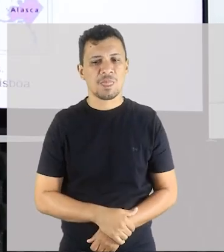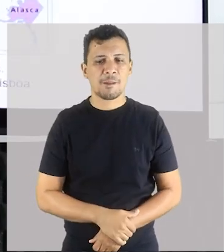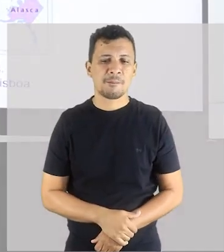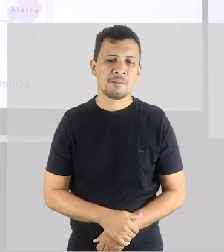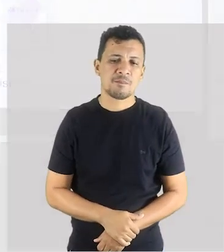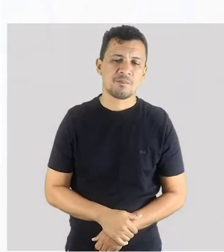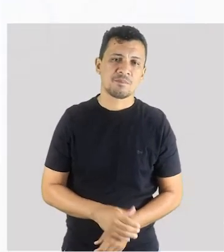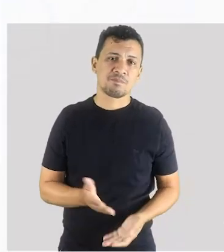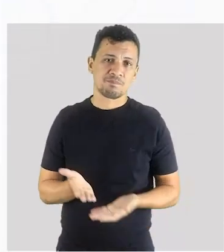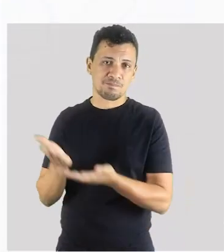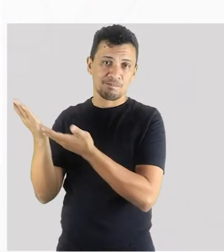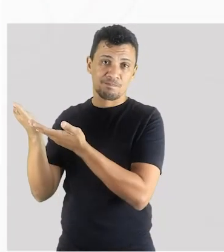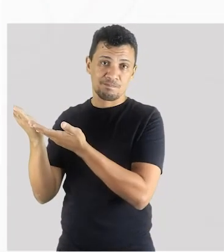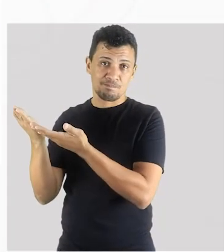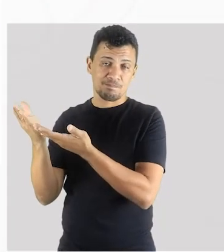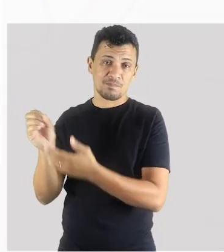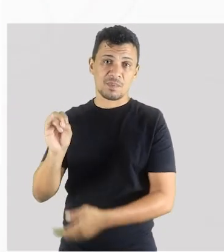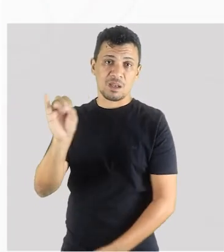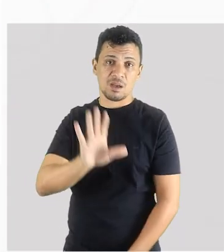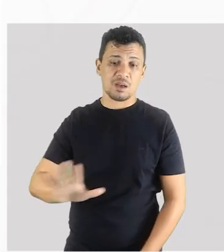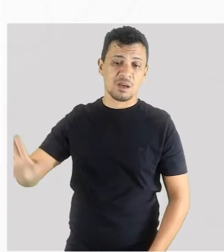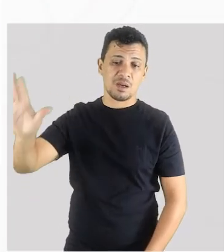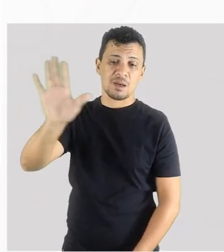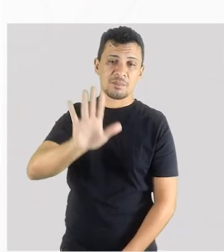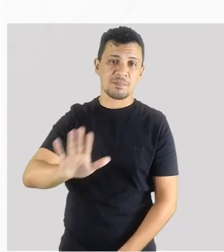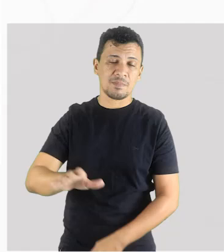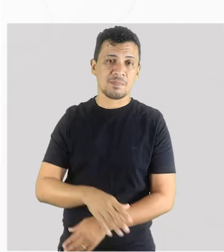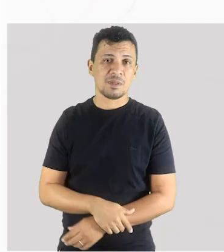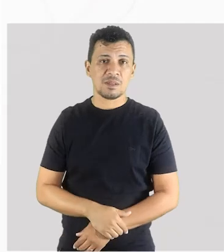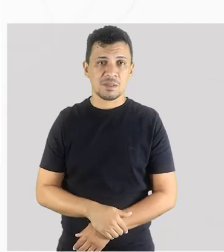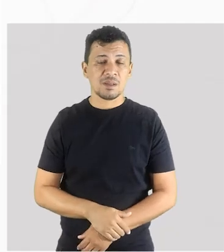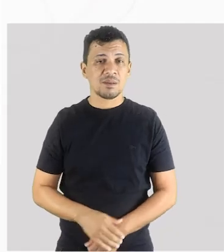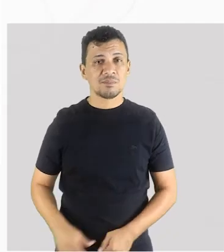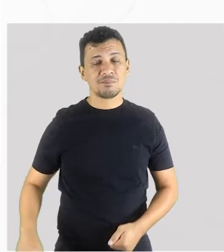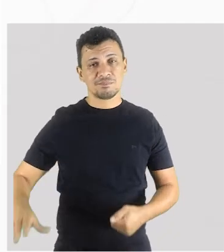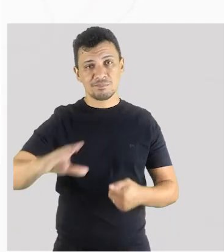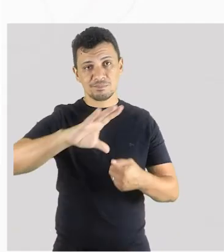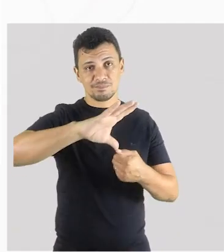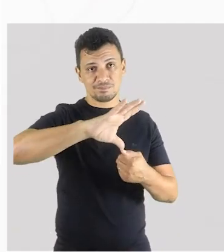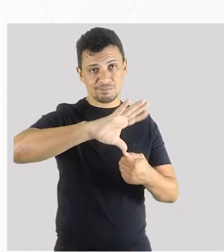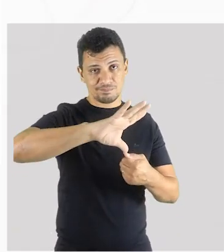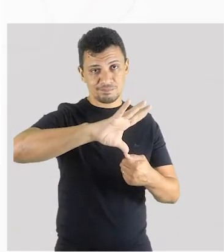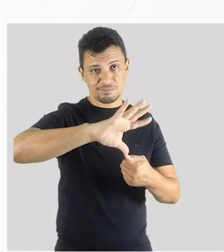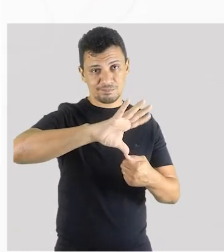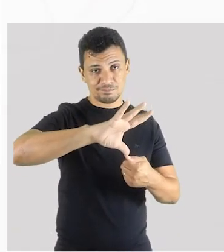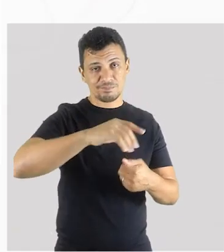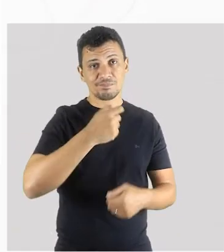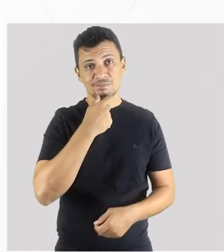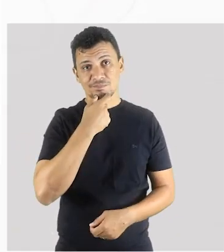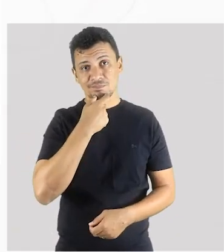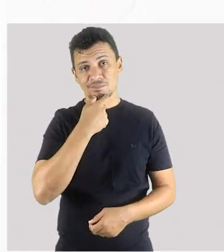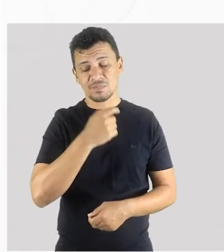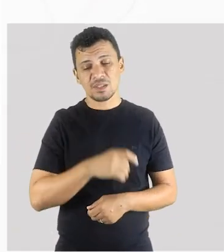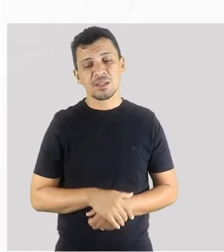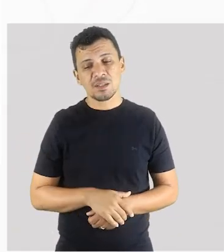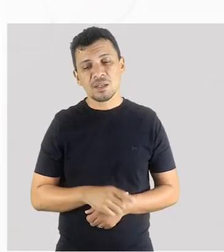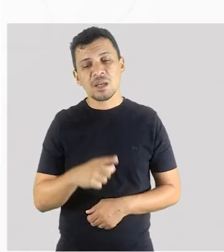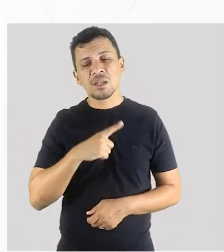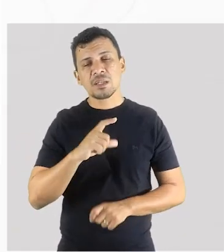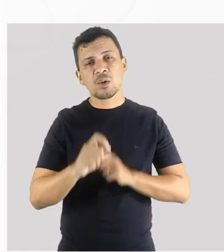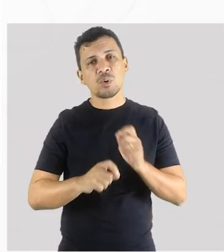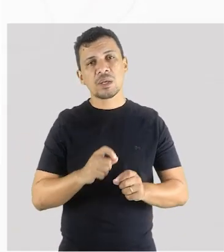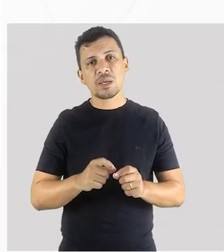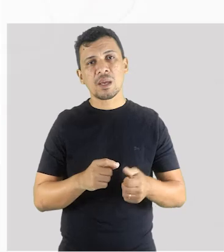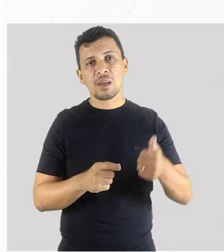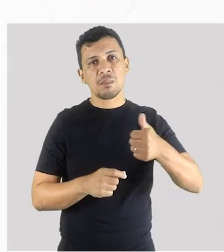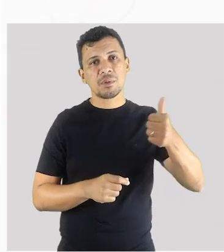Aqui é uma imagem, né, da independência das Américas inglesas, né, onde você tem, então, a